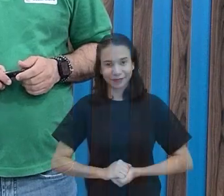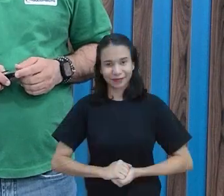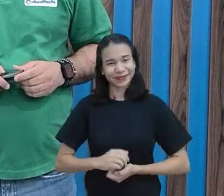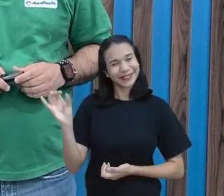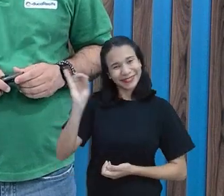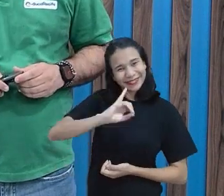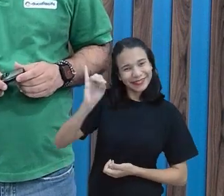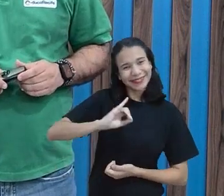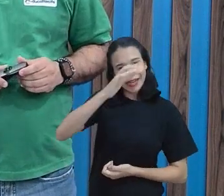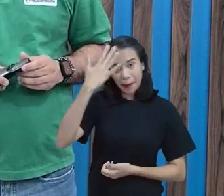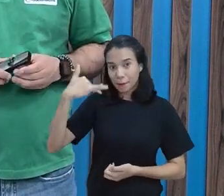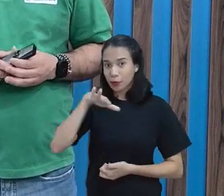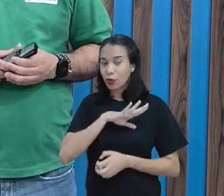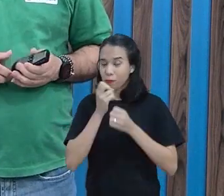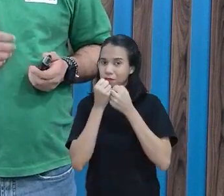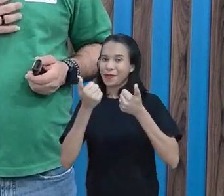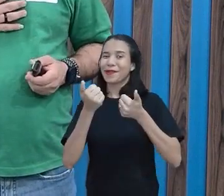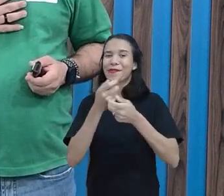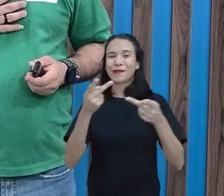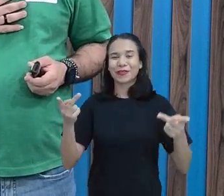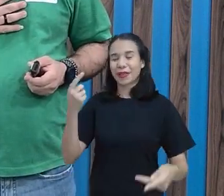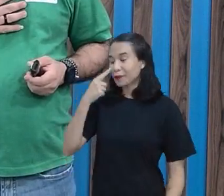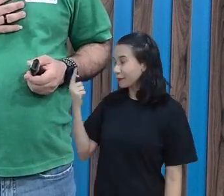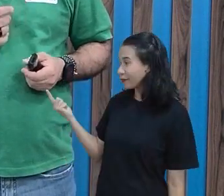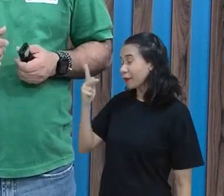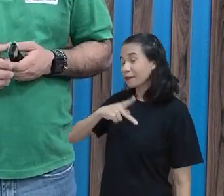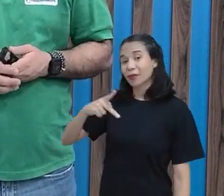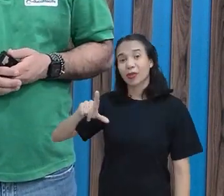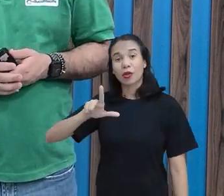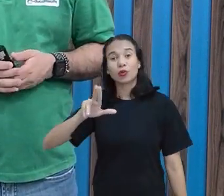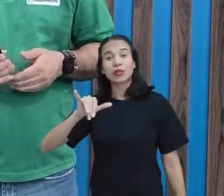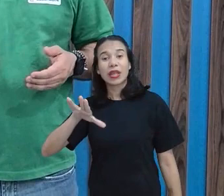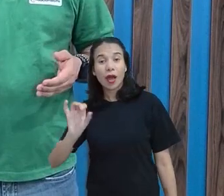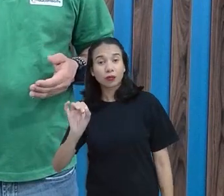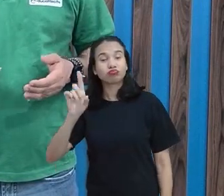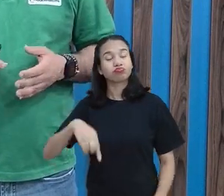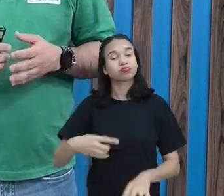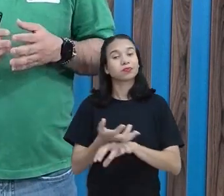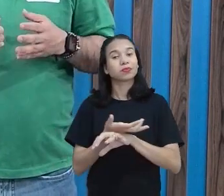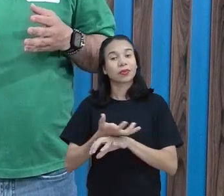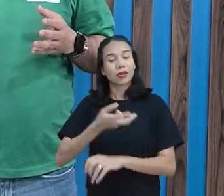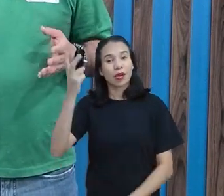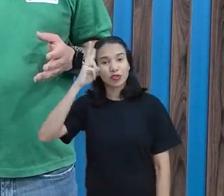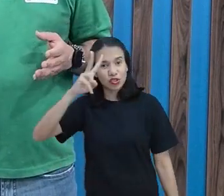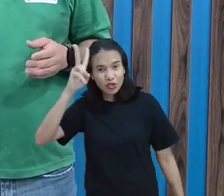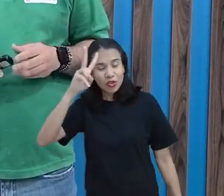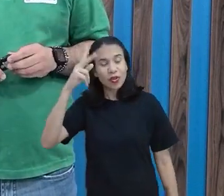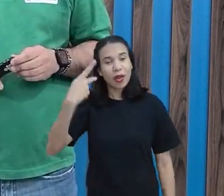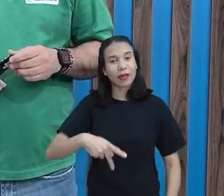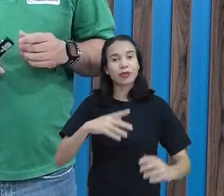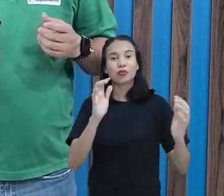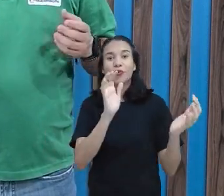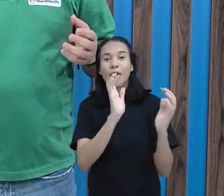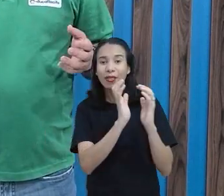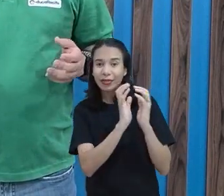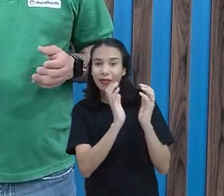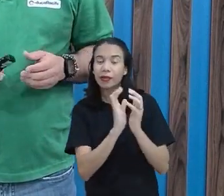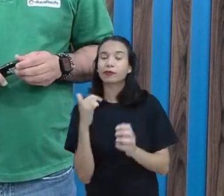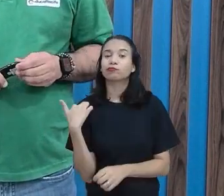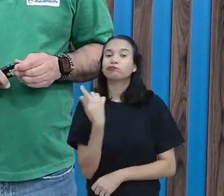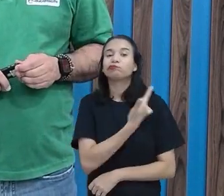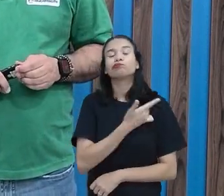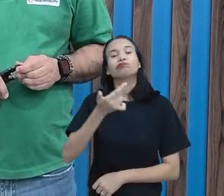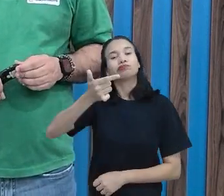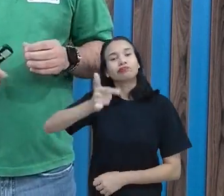Olá pessoal, tudo bom com vocês? Eu sou o professor Luciano Júnior, professor de História e História do Recife. Nós vamos para